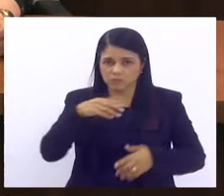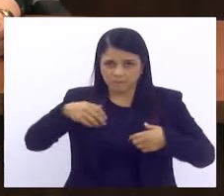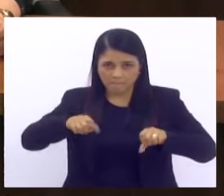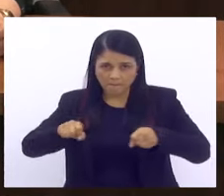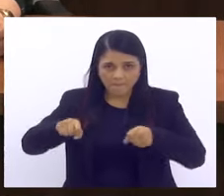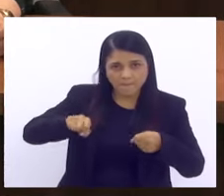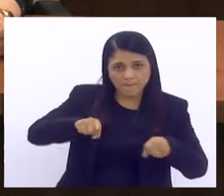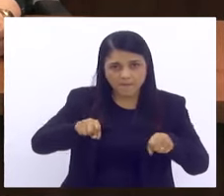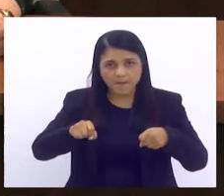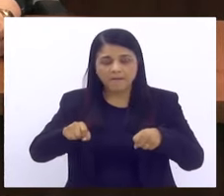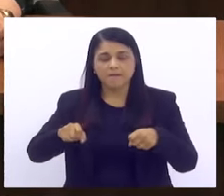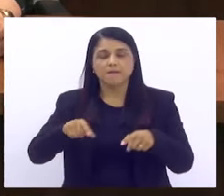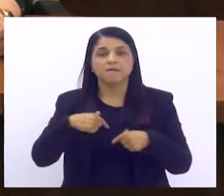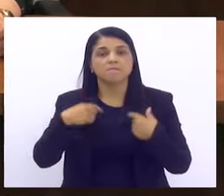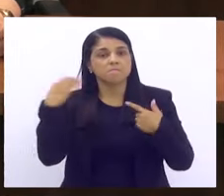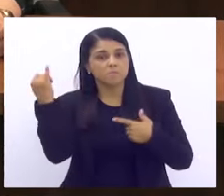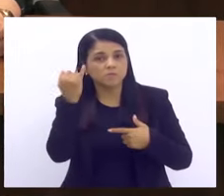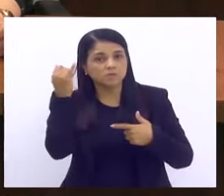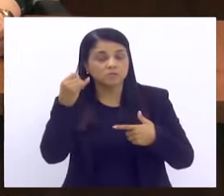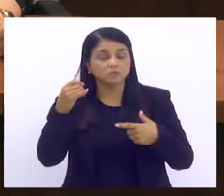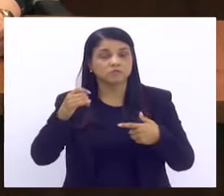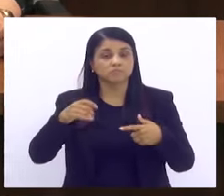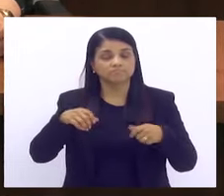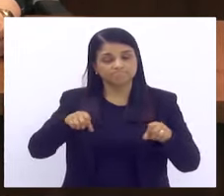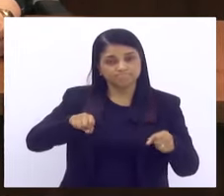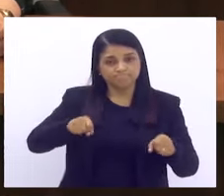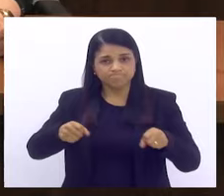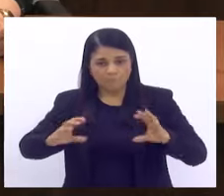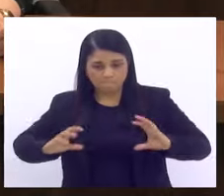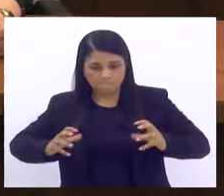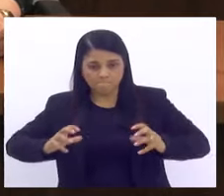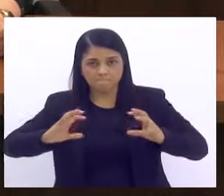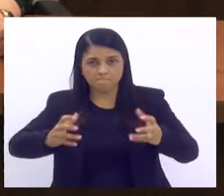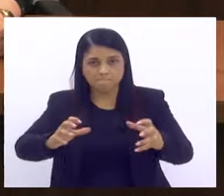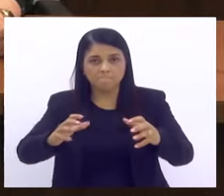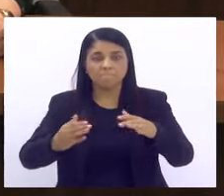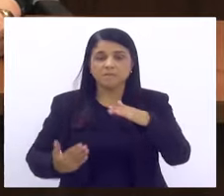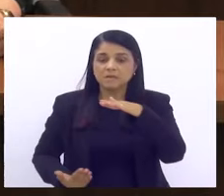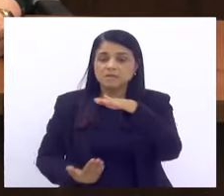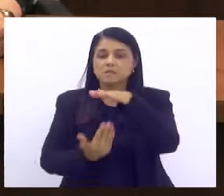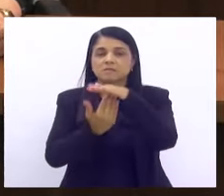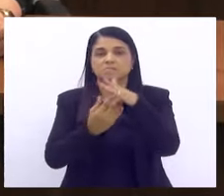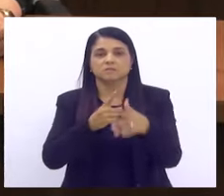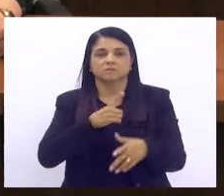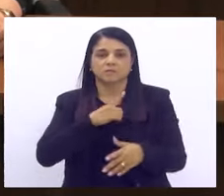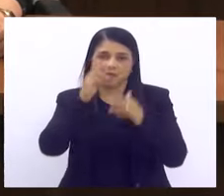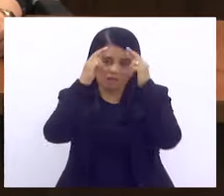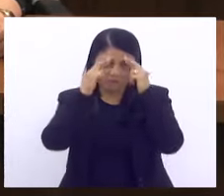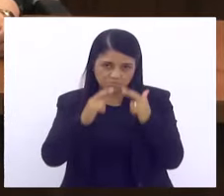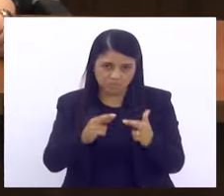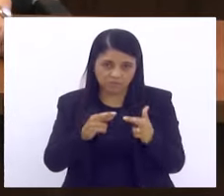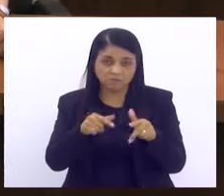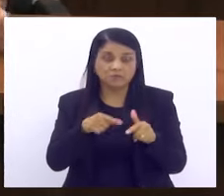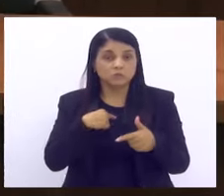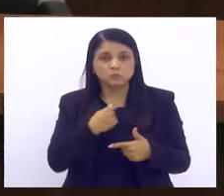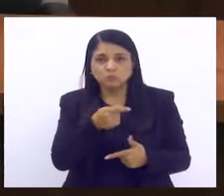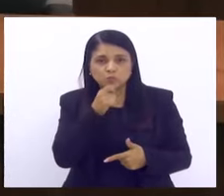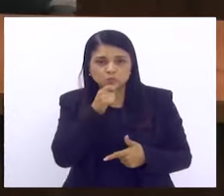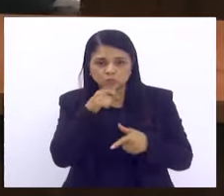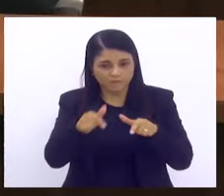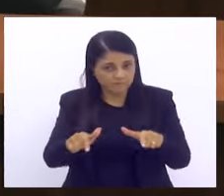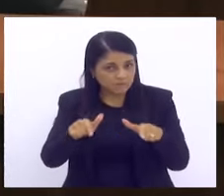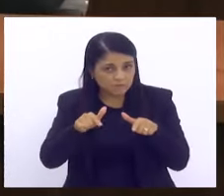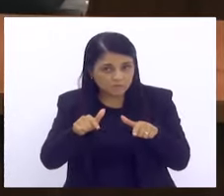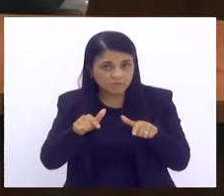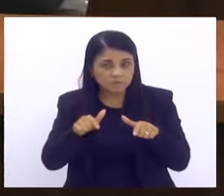importante que os veículos respeitem esse limite de velocidade. Se você não tiver uma certificação, você